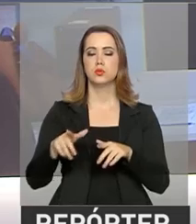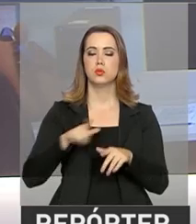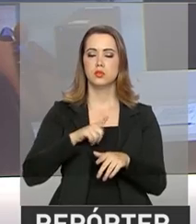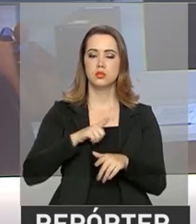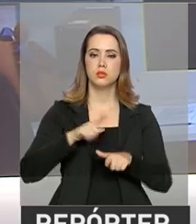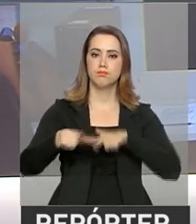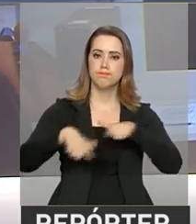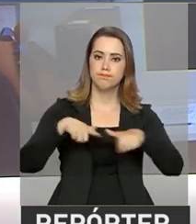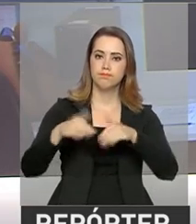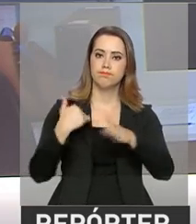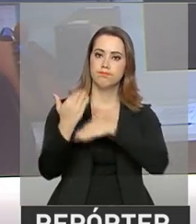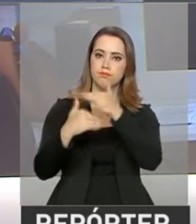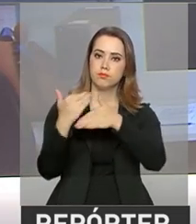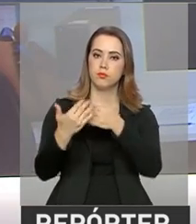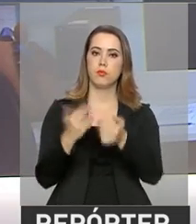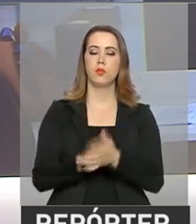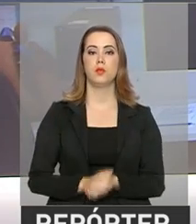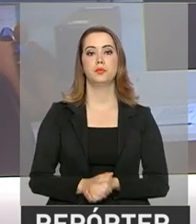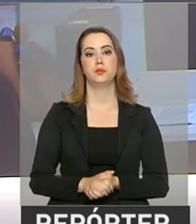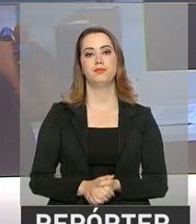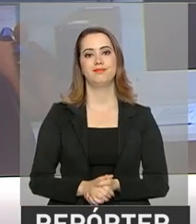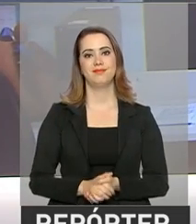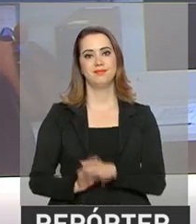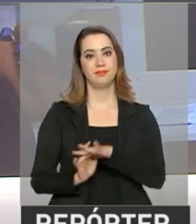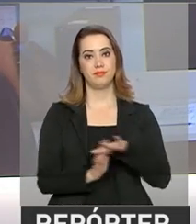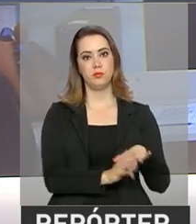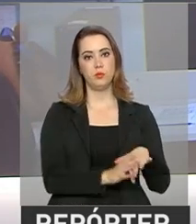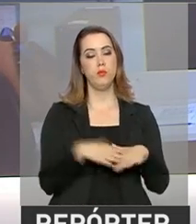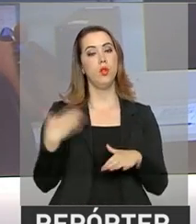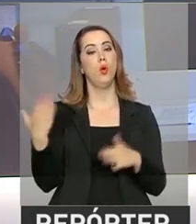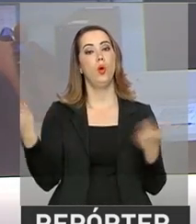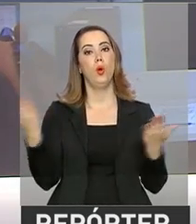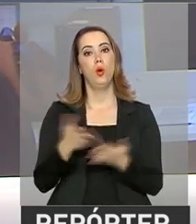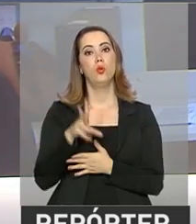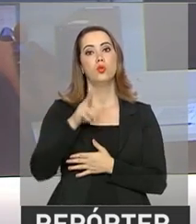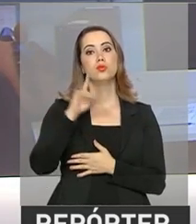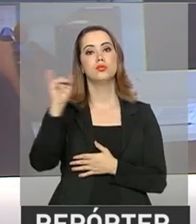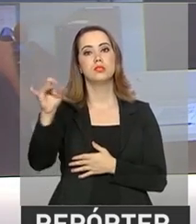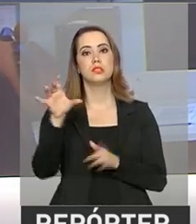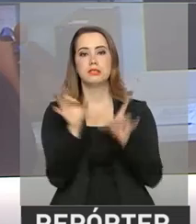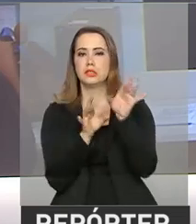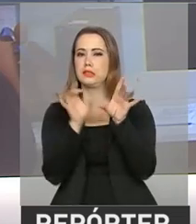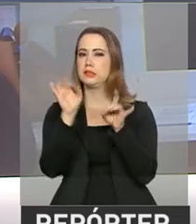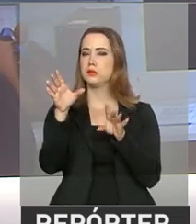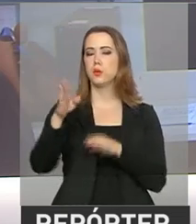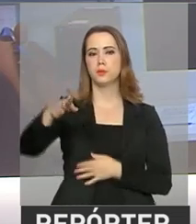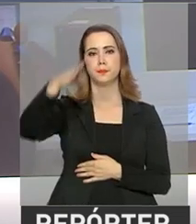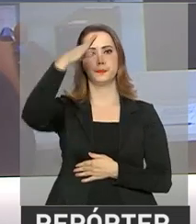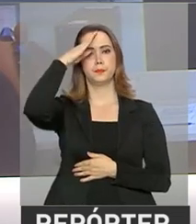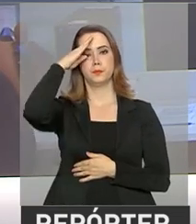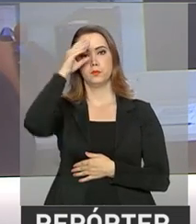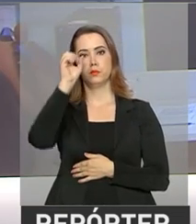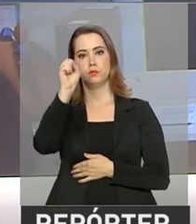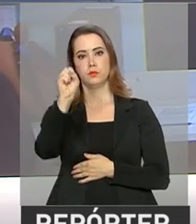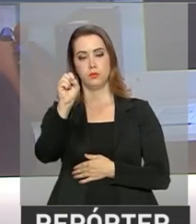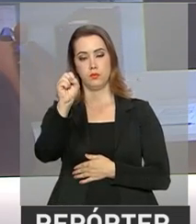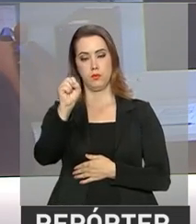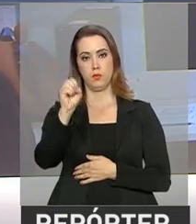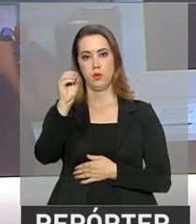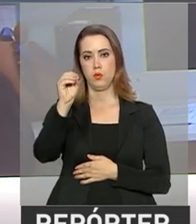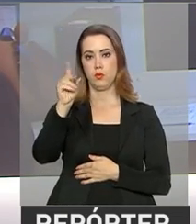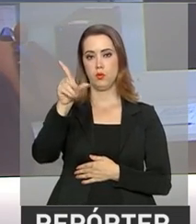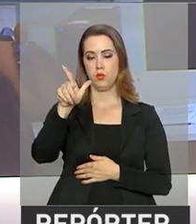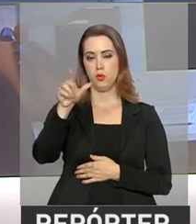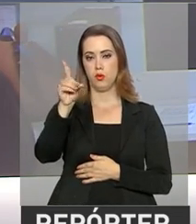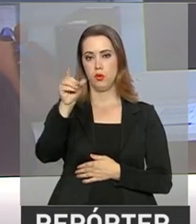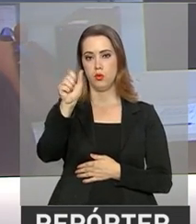Empregos hoje é dia do soldado e em Brasília uma cerimônia comemorou a atuação destes bravos homens e mulheres e também